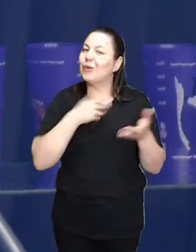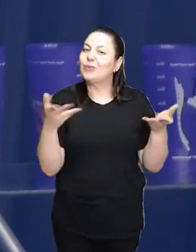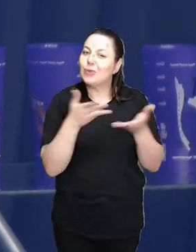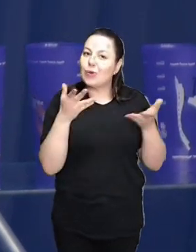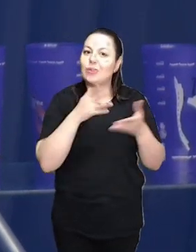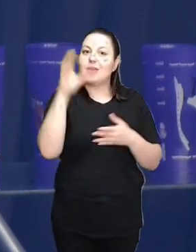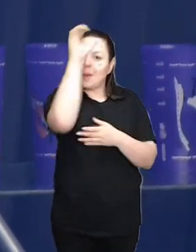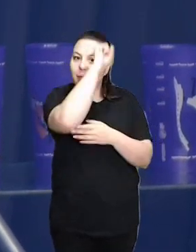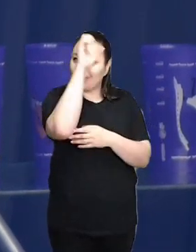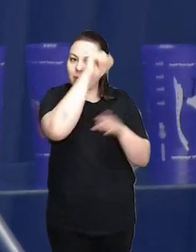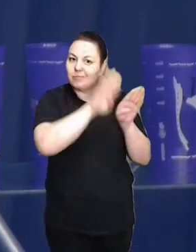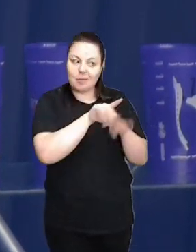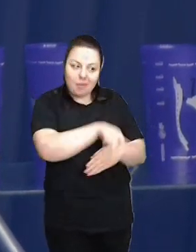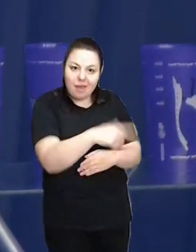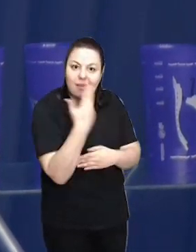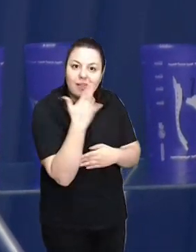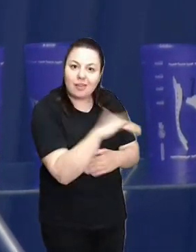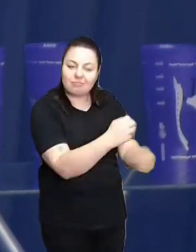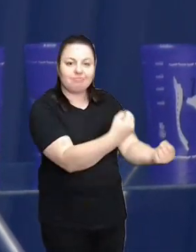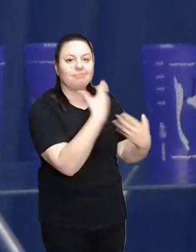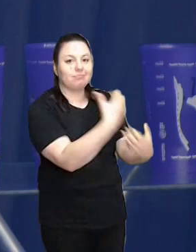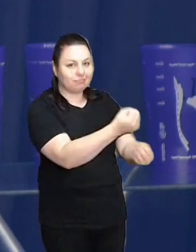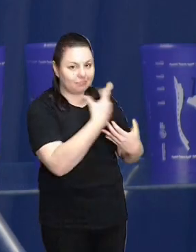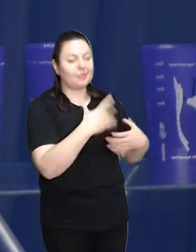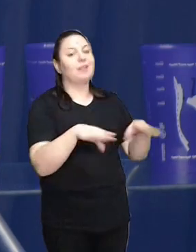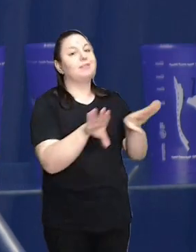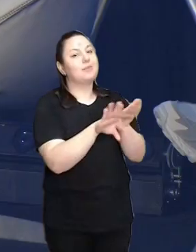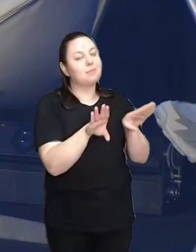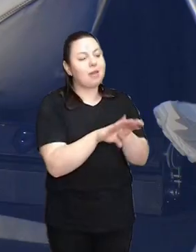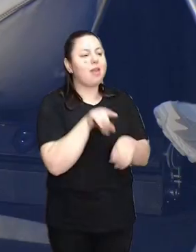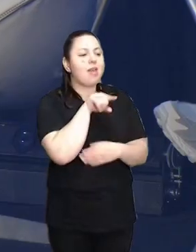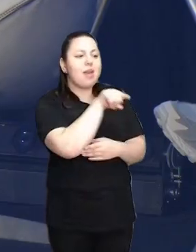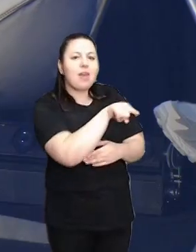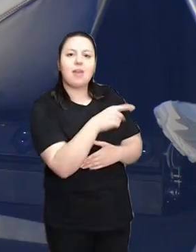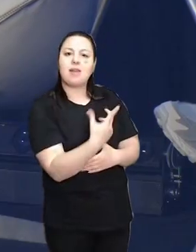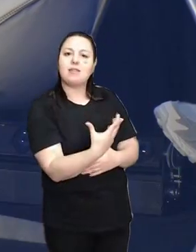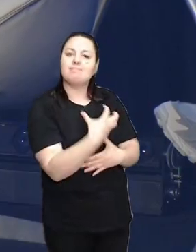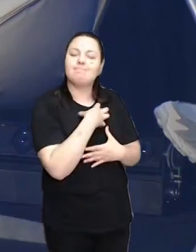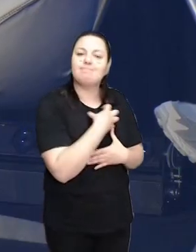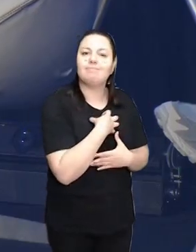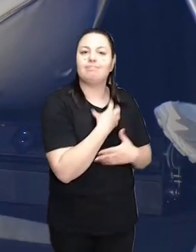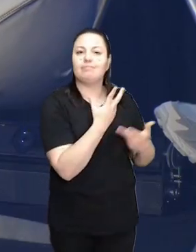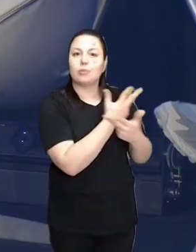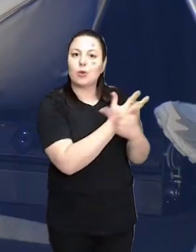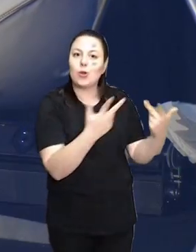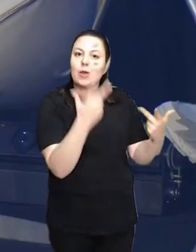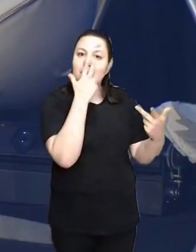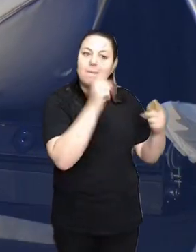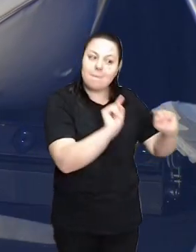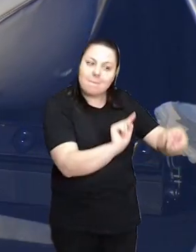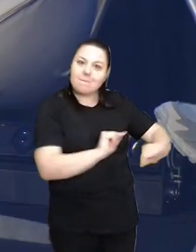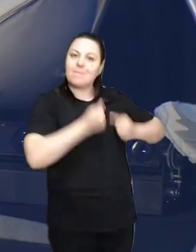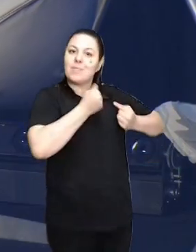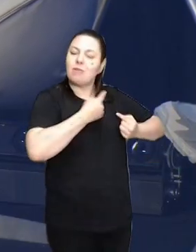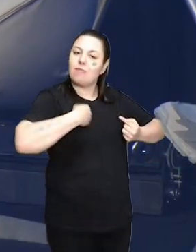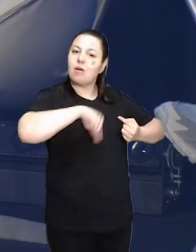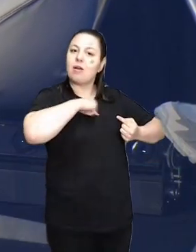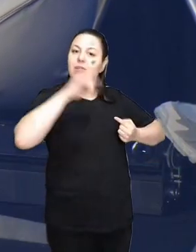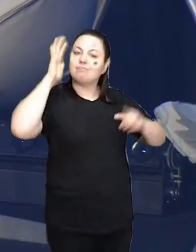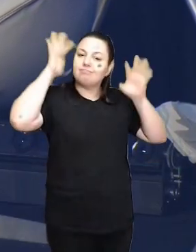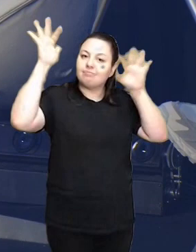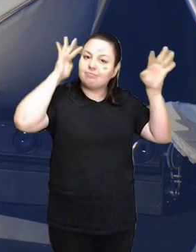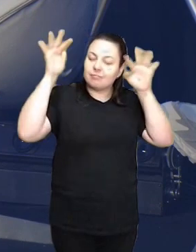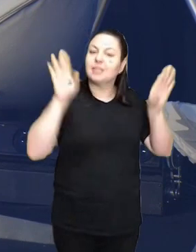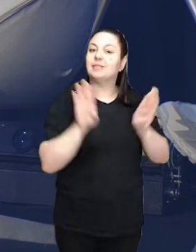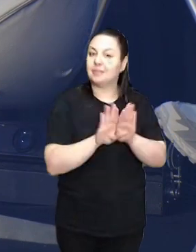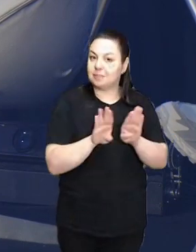crianças e com os adolescentes. As dores deles acabam sendo dores que a gente também tem refletido. O Instituto, então, vai trabalhar um